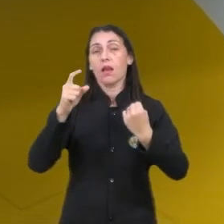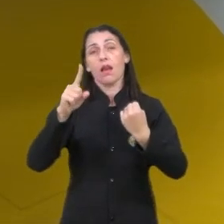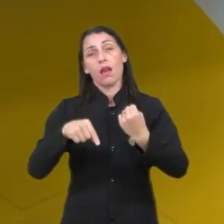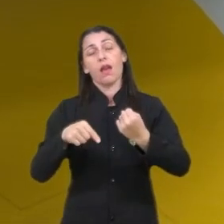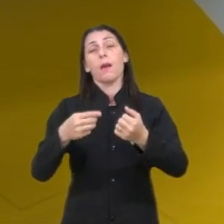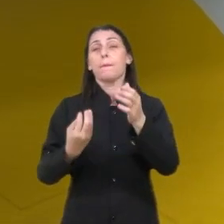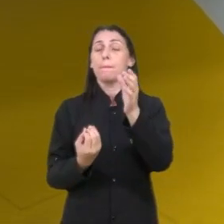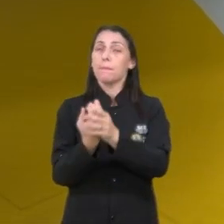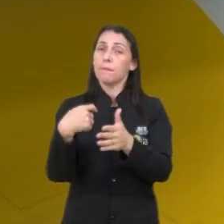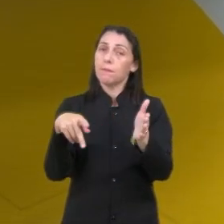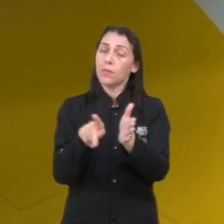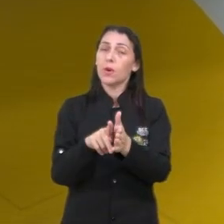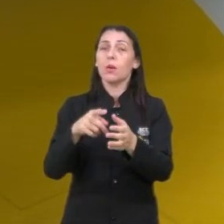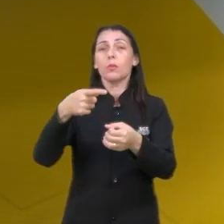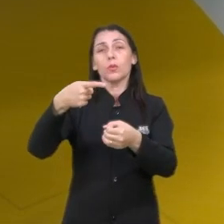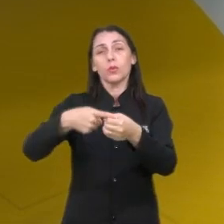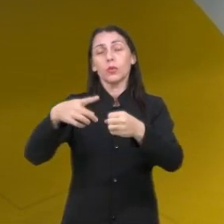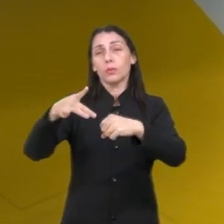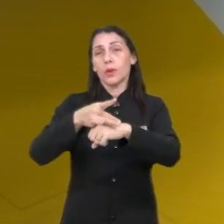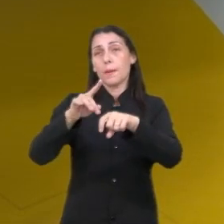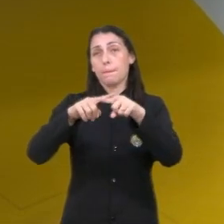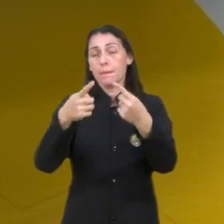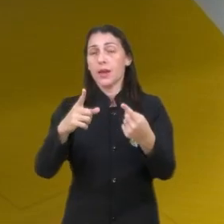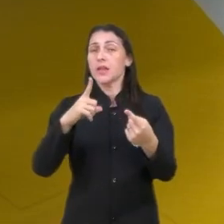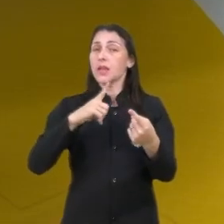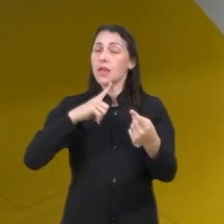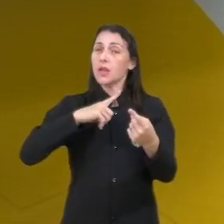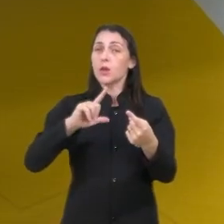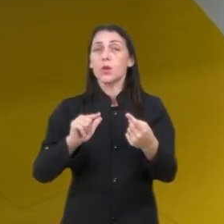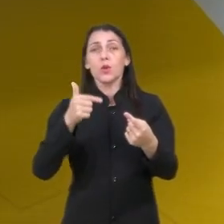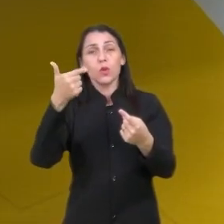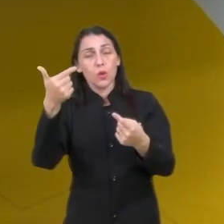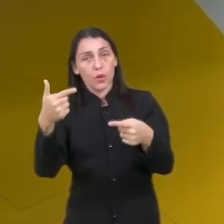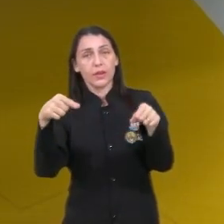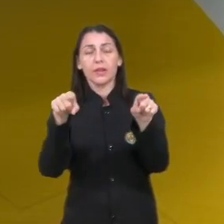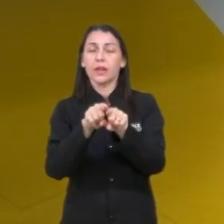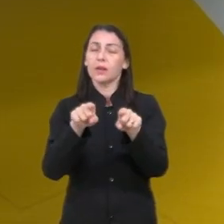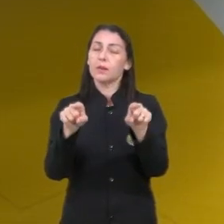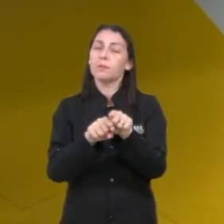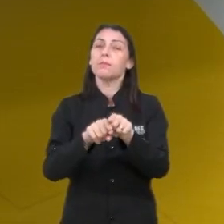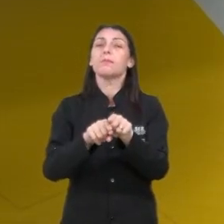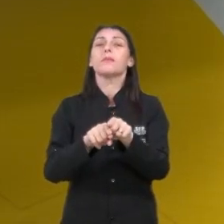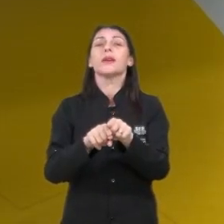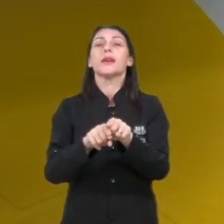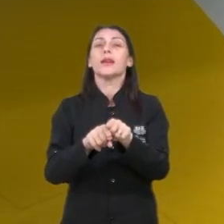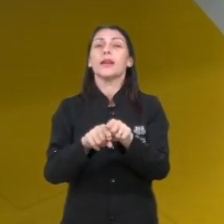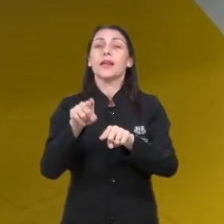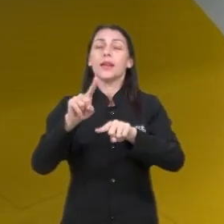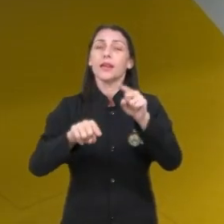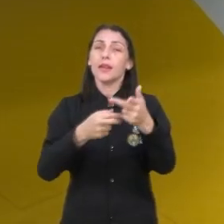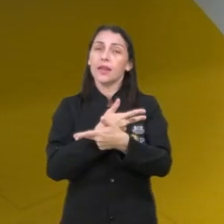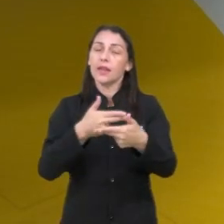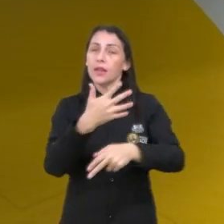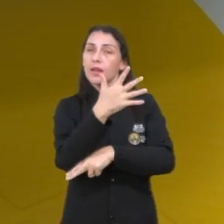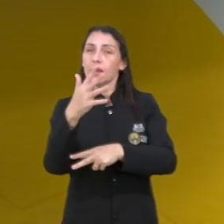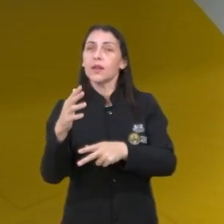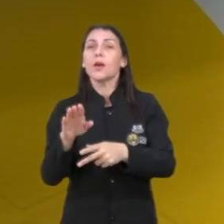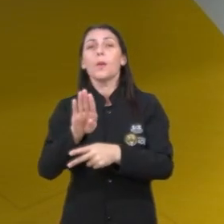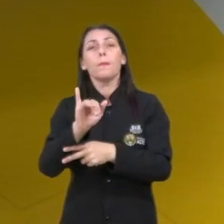são de origem fóssil, né? Mas existem outras fontes e outros recursos disponíveis, né? Nós temos